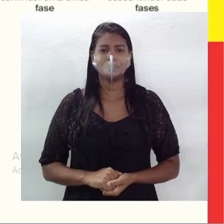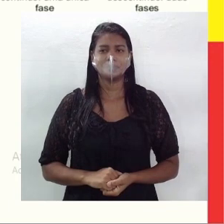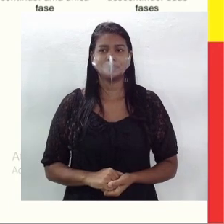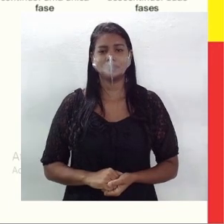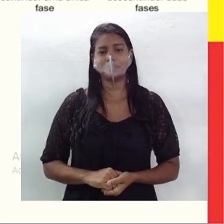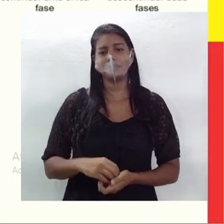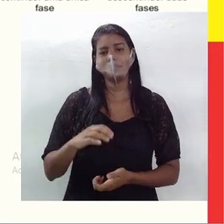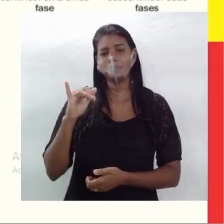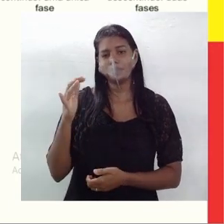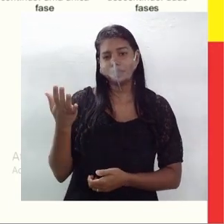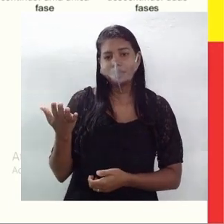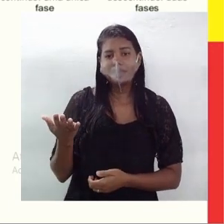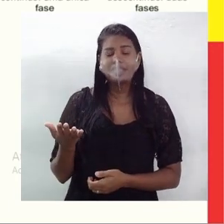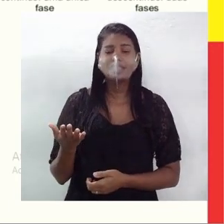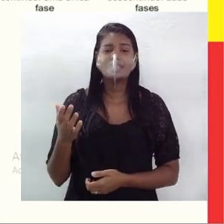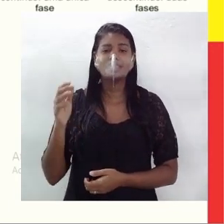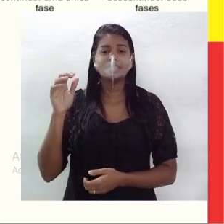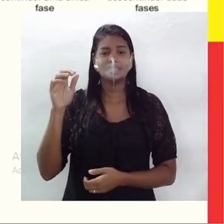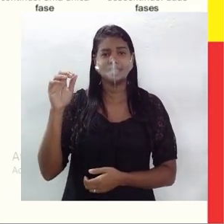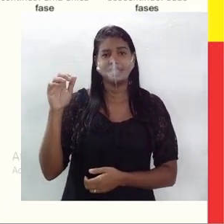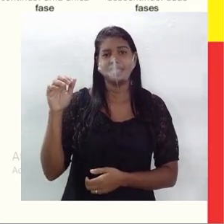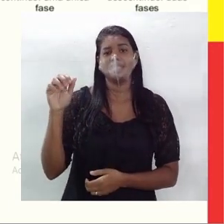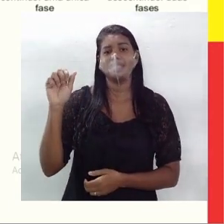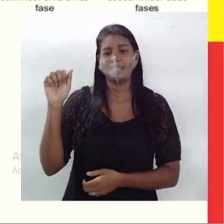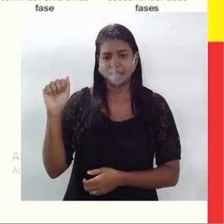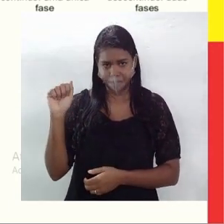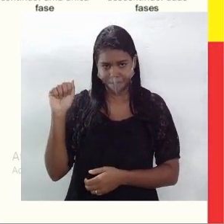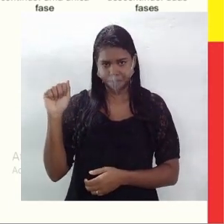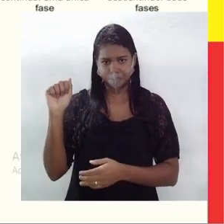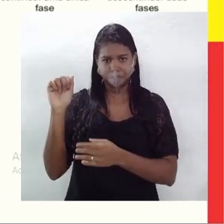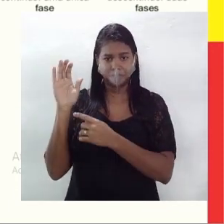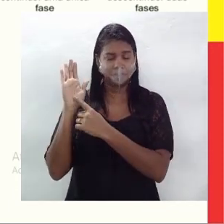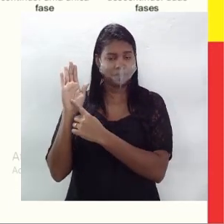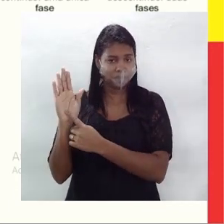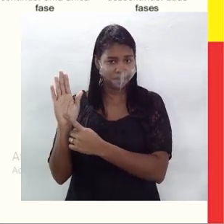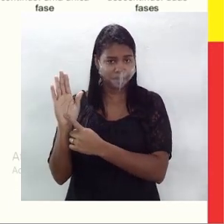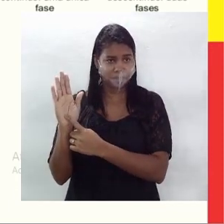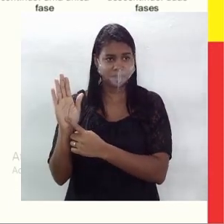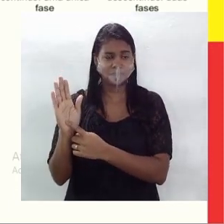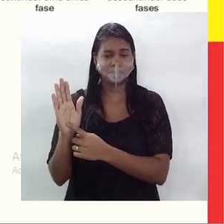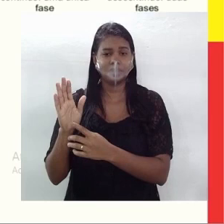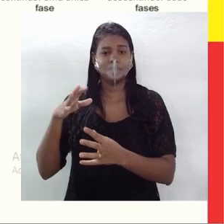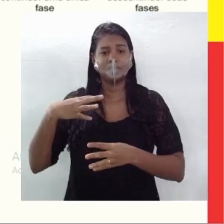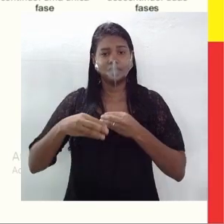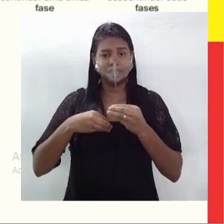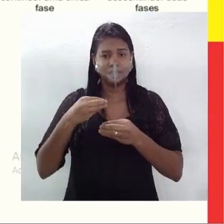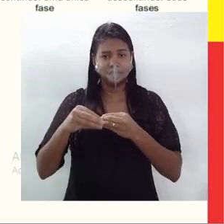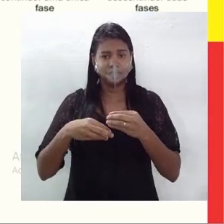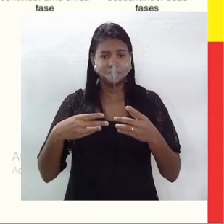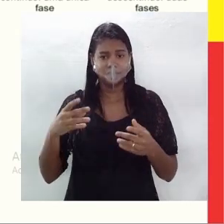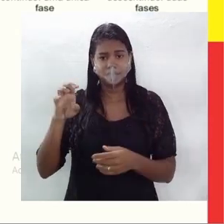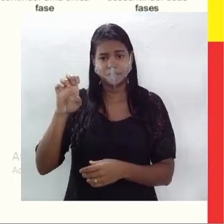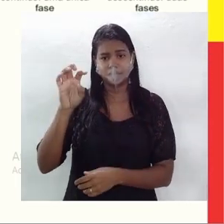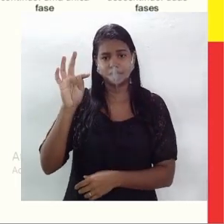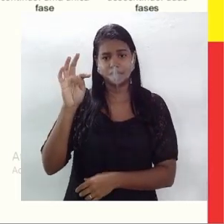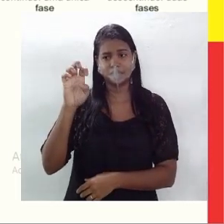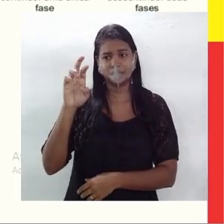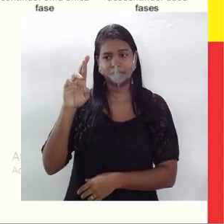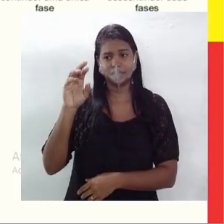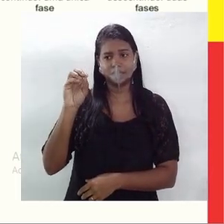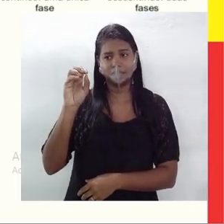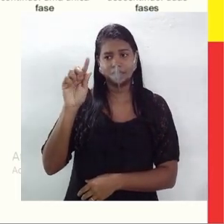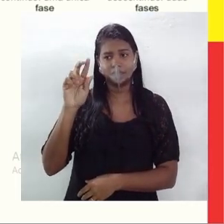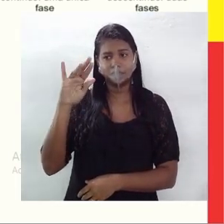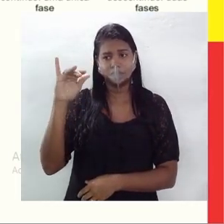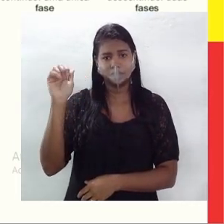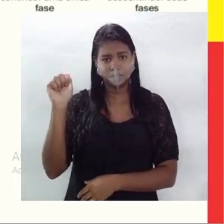se é a amostra A, ela é uma mistura heterogênea. Lógico, já